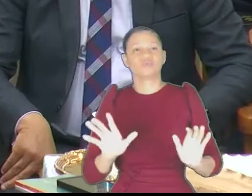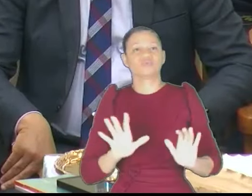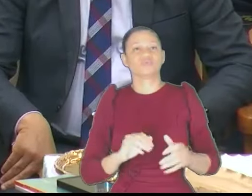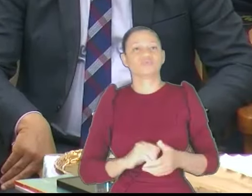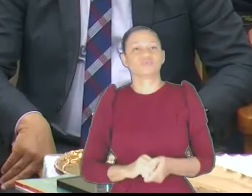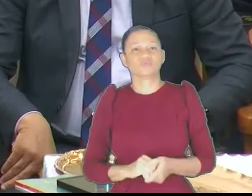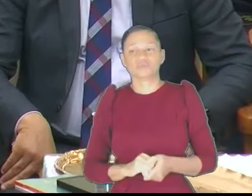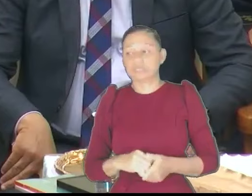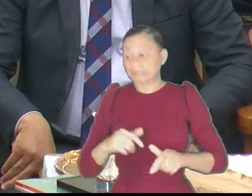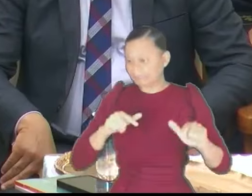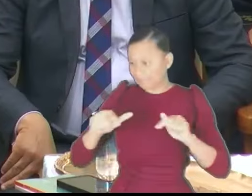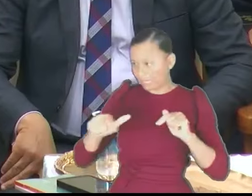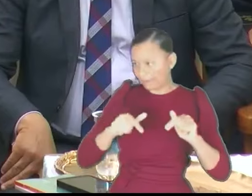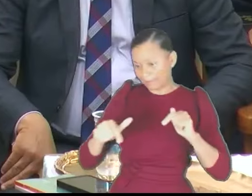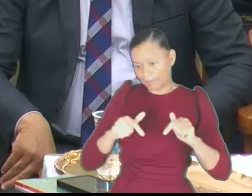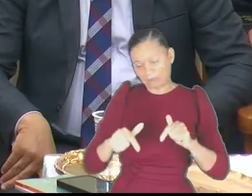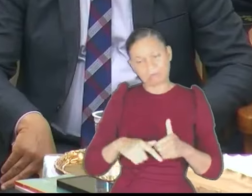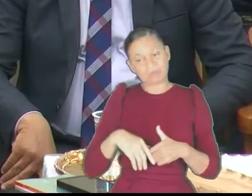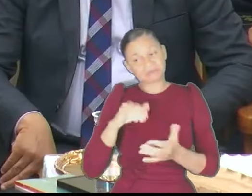Esse emprego seu pode acabar.